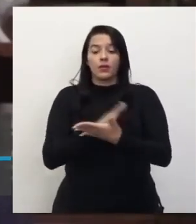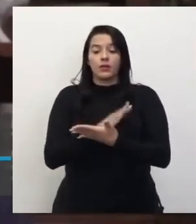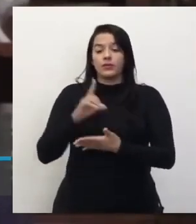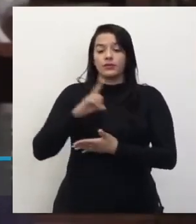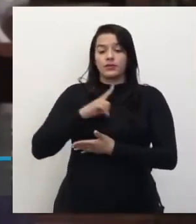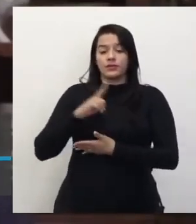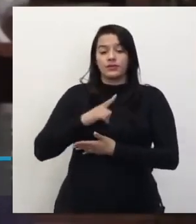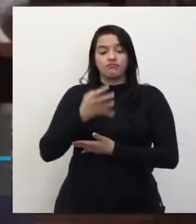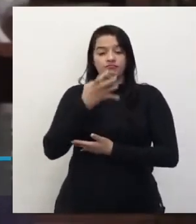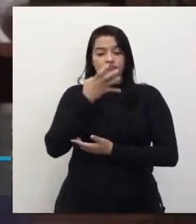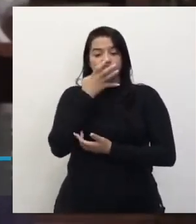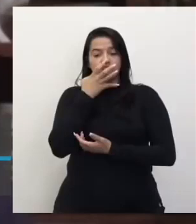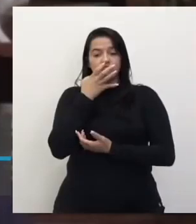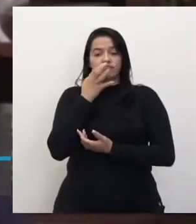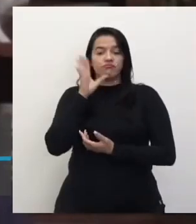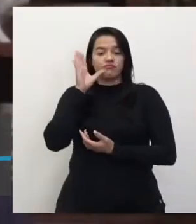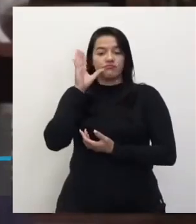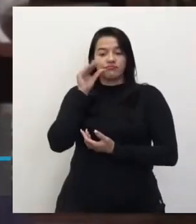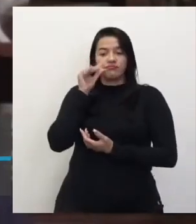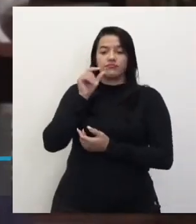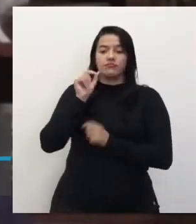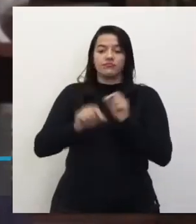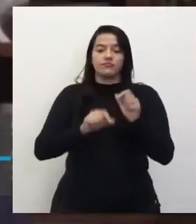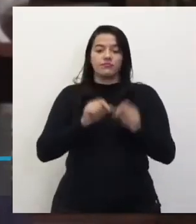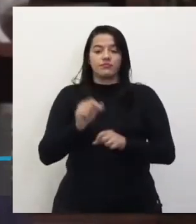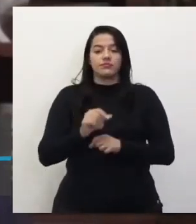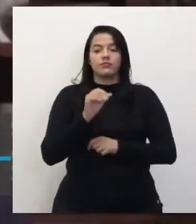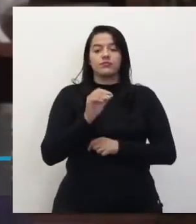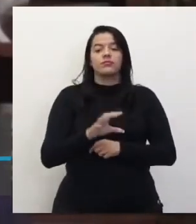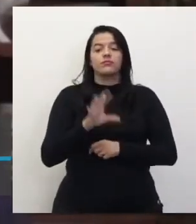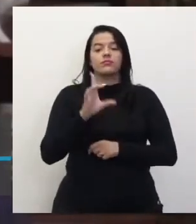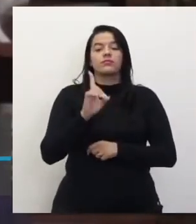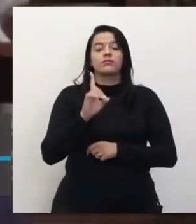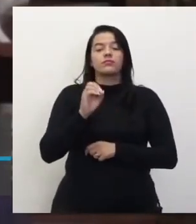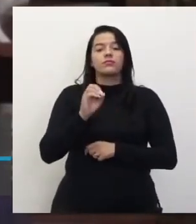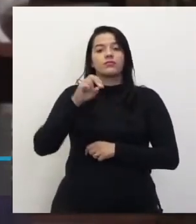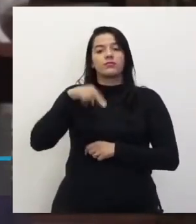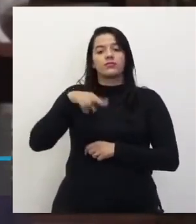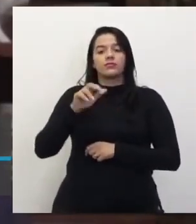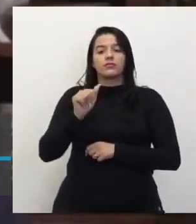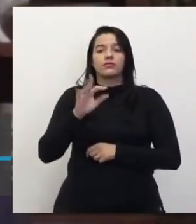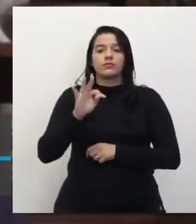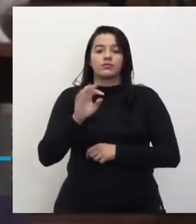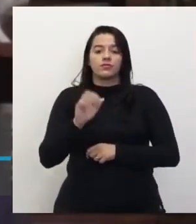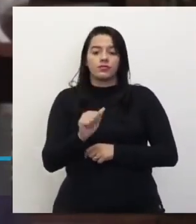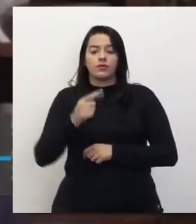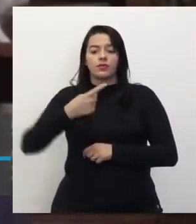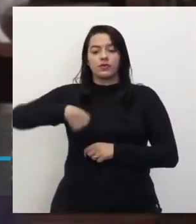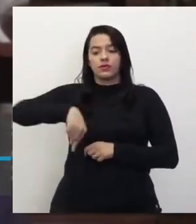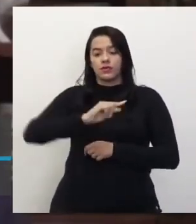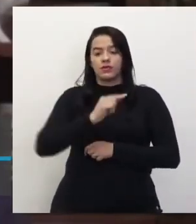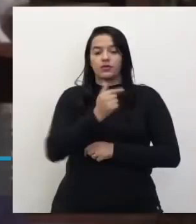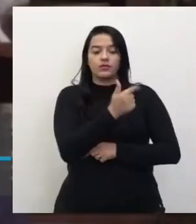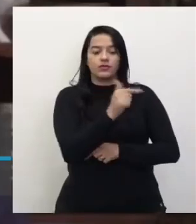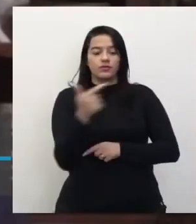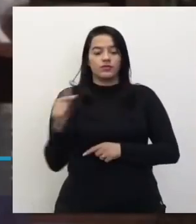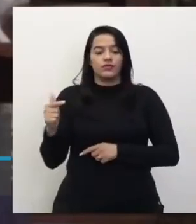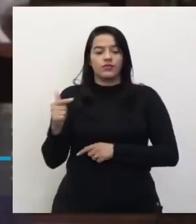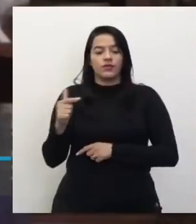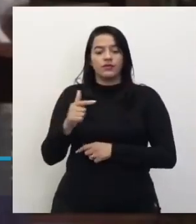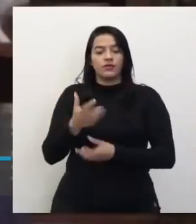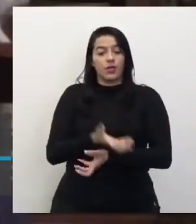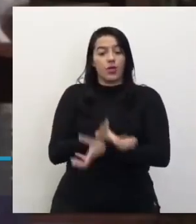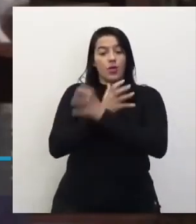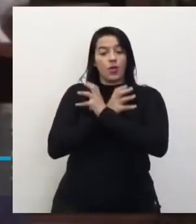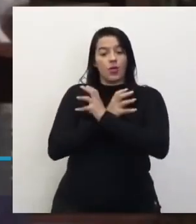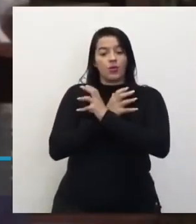bem interessante, viu? Olha, o Jonathan, né, ele é aluno da ProCláudia, ele falou, olha, se a gente não tivesse ossos, o nosso corpo